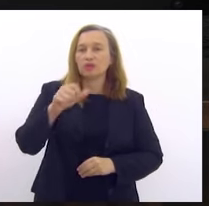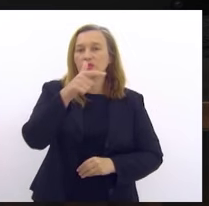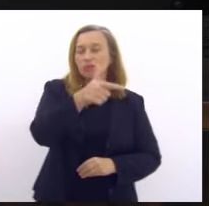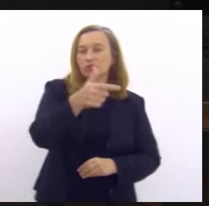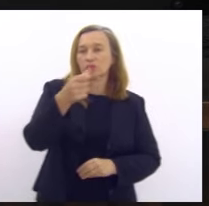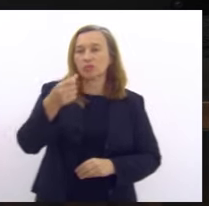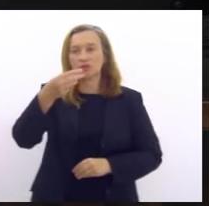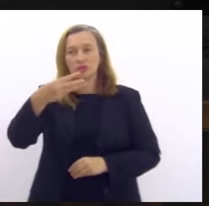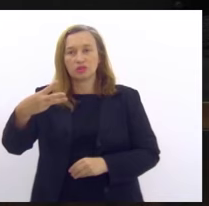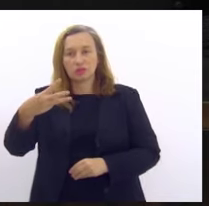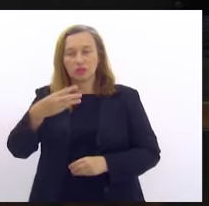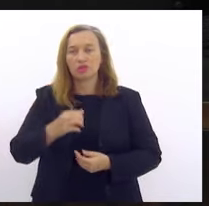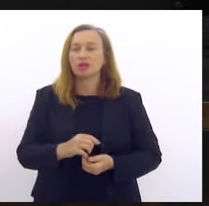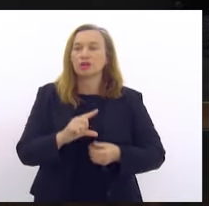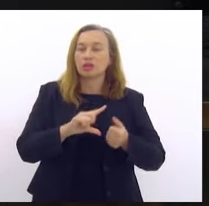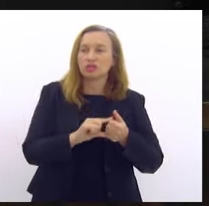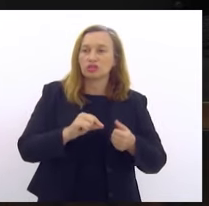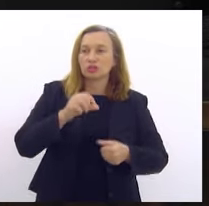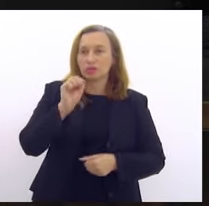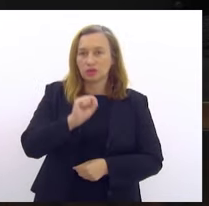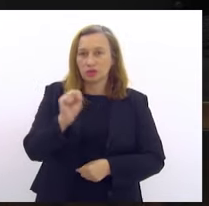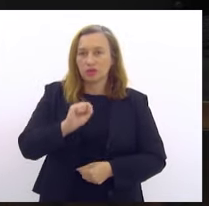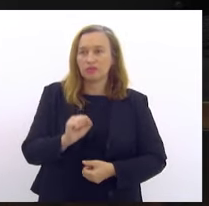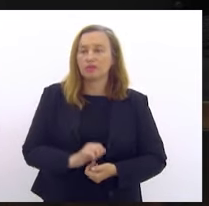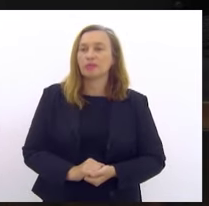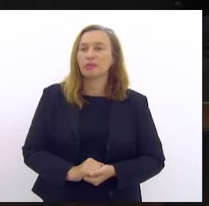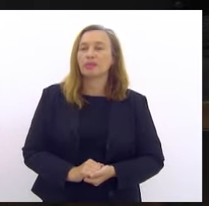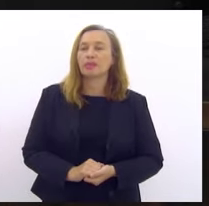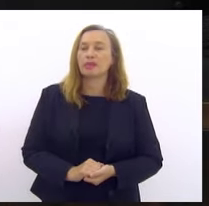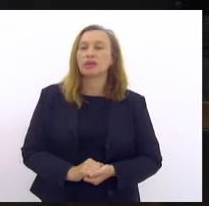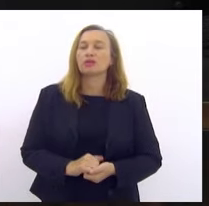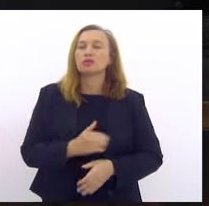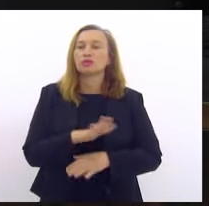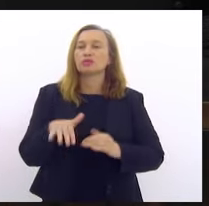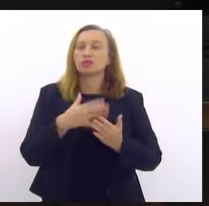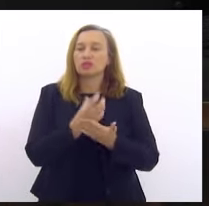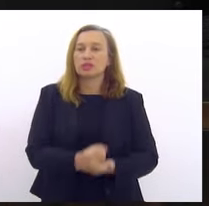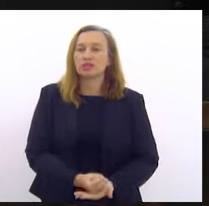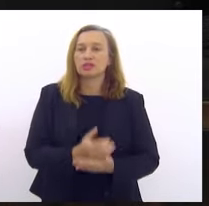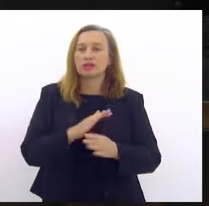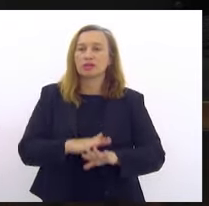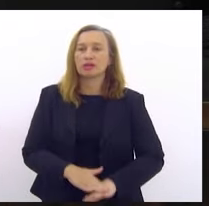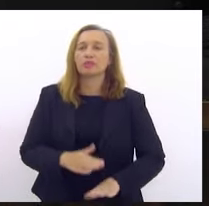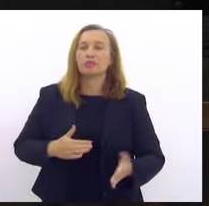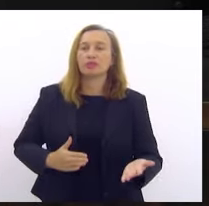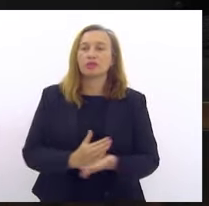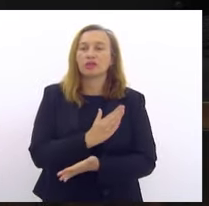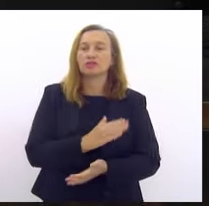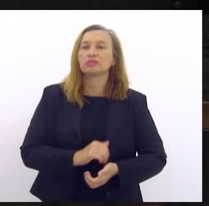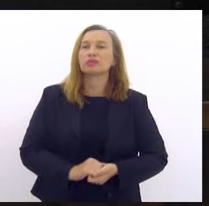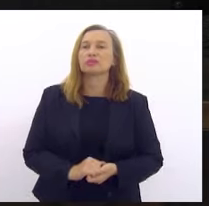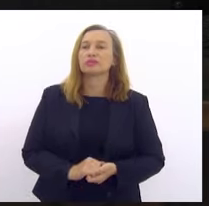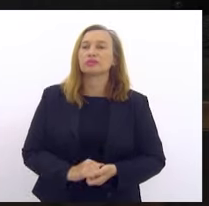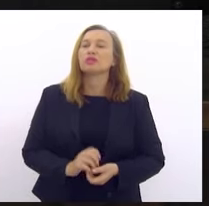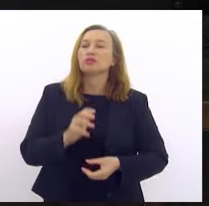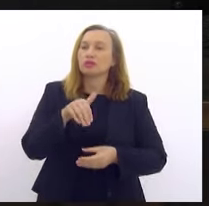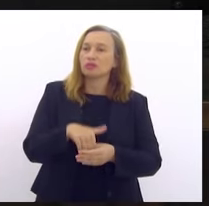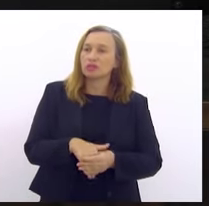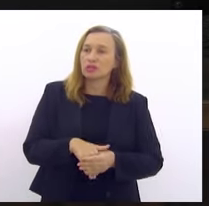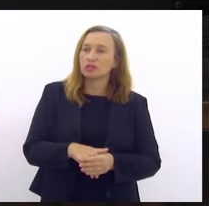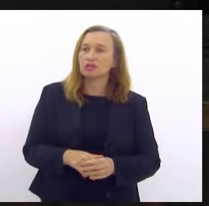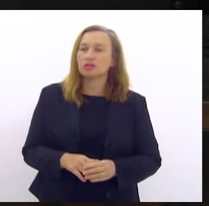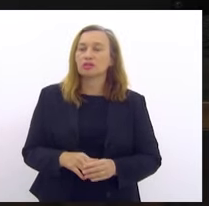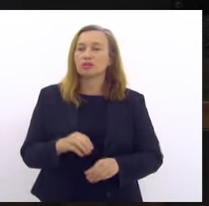08/2023, o veto oposto ao artigo 8º. Senhores que aprovam, permaneçam como estão. Aprovado. Em votação, a